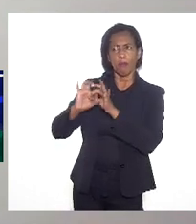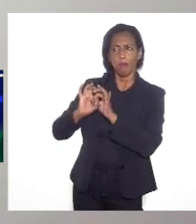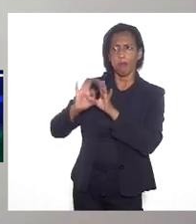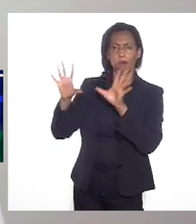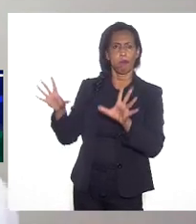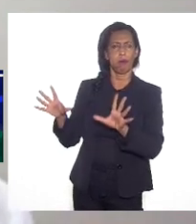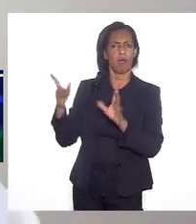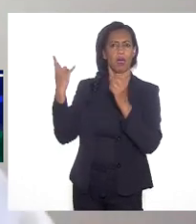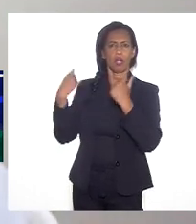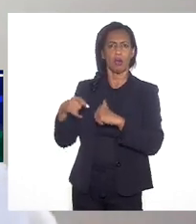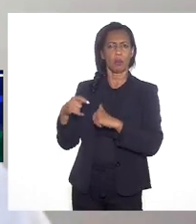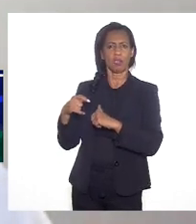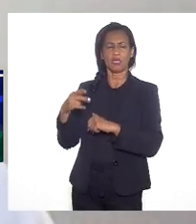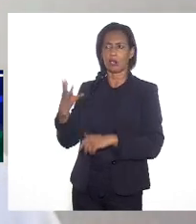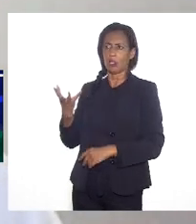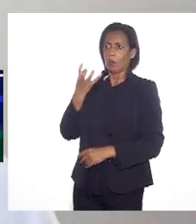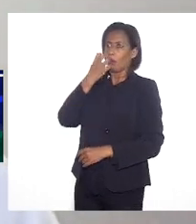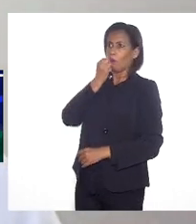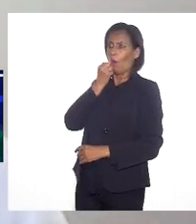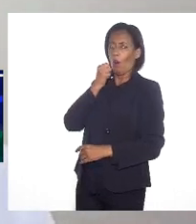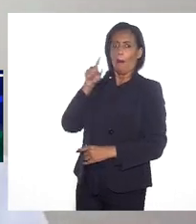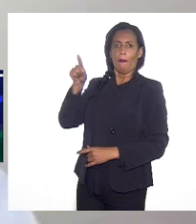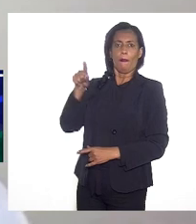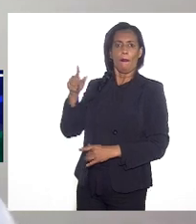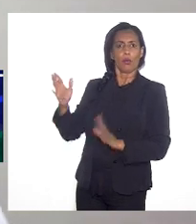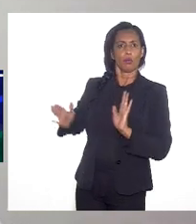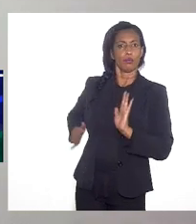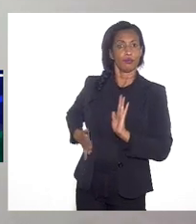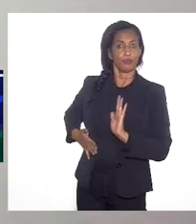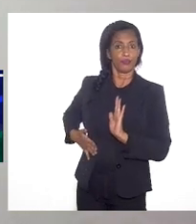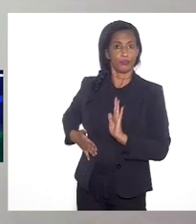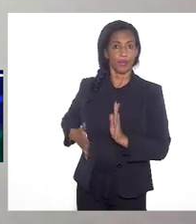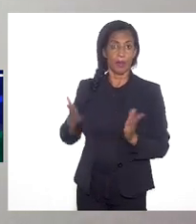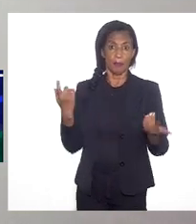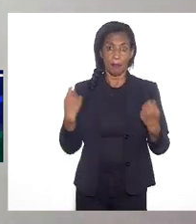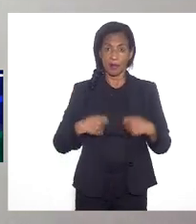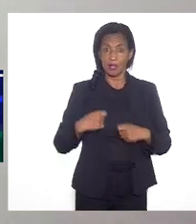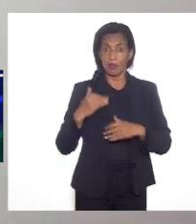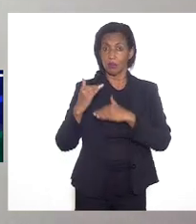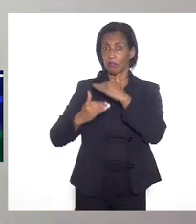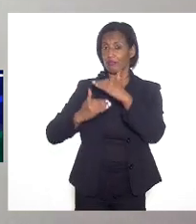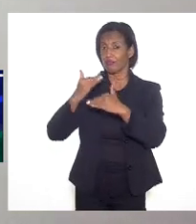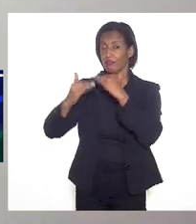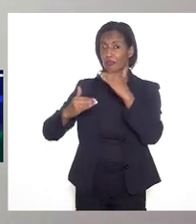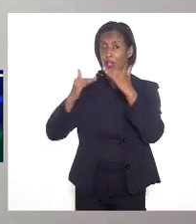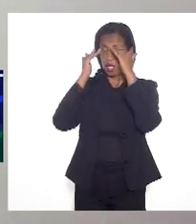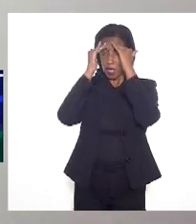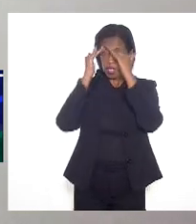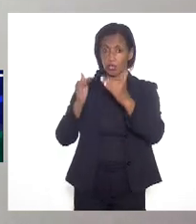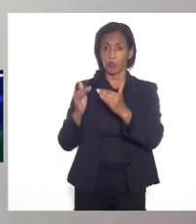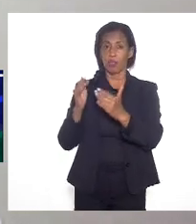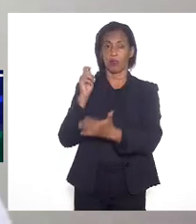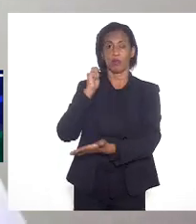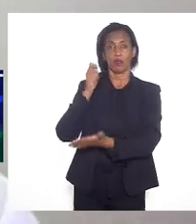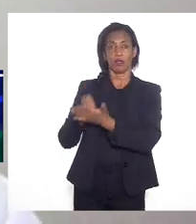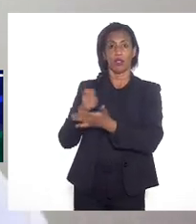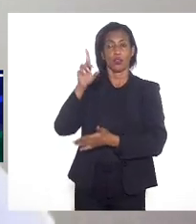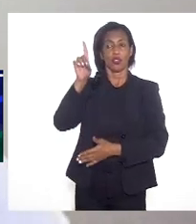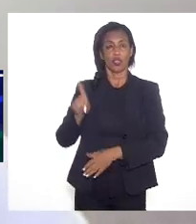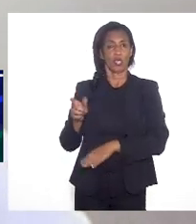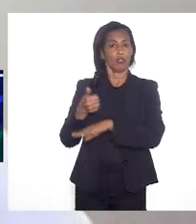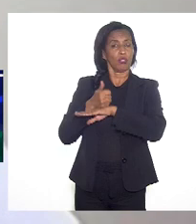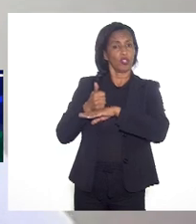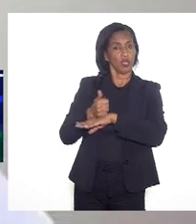sem ser oprimido pelo tráfico ou pela milícia. Mas isso tem que se construir respeitando e garantindo direitos e dignidade a